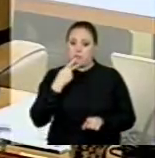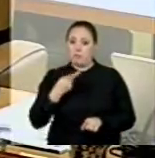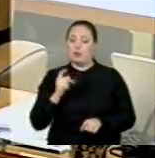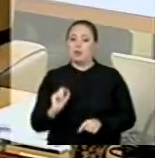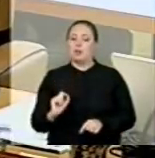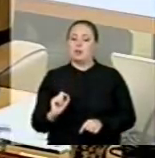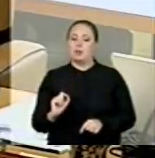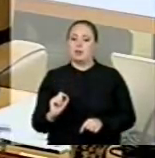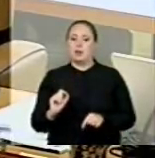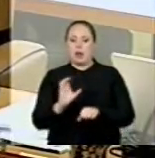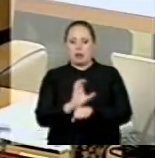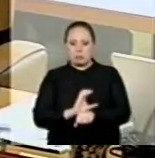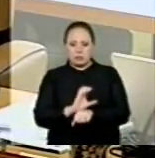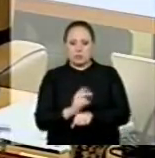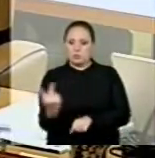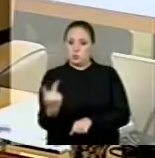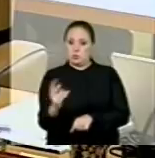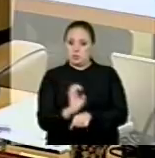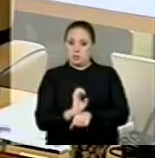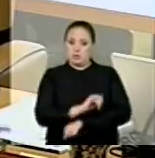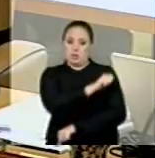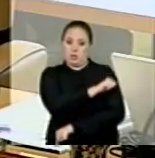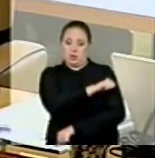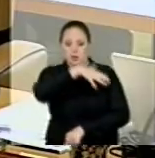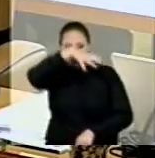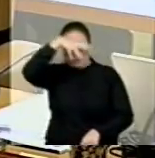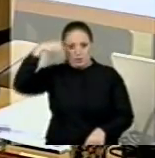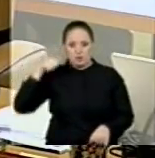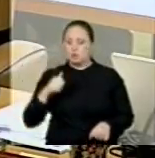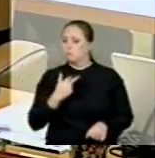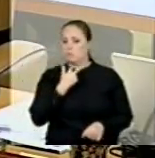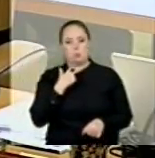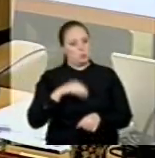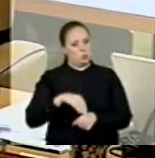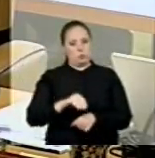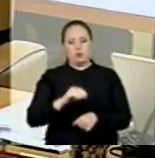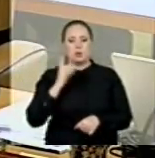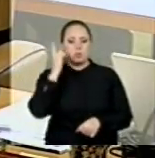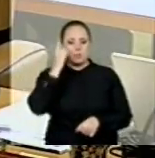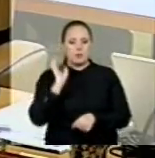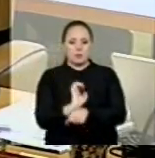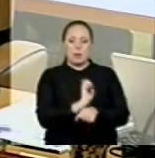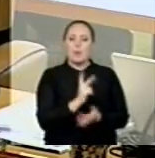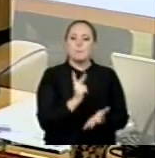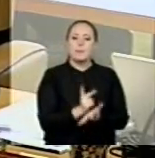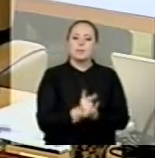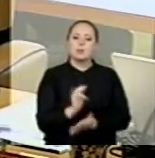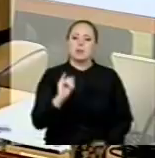Constituição de ambos os estados, não poderia conceder a deputados estaduais as mesmas